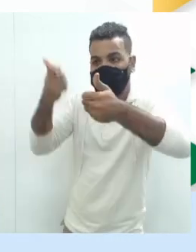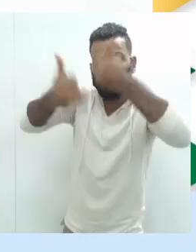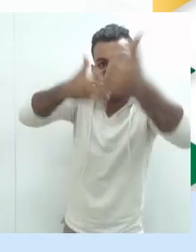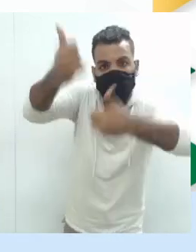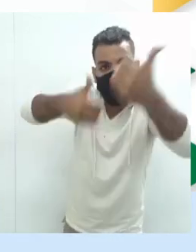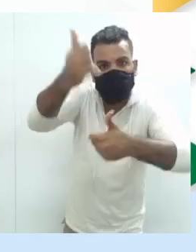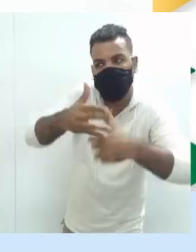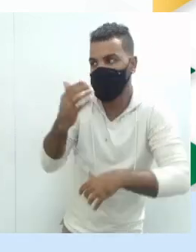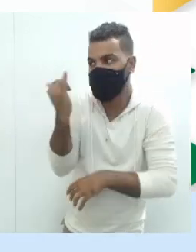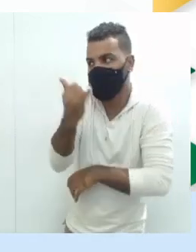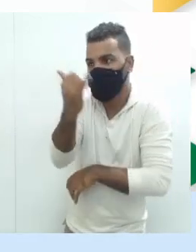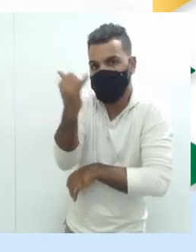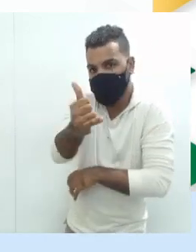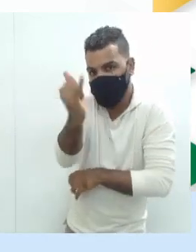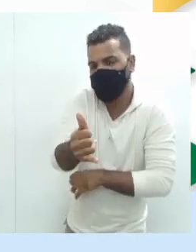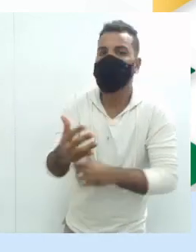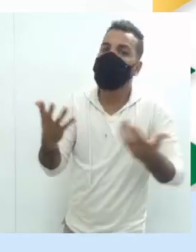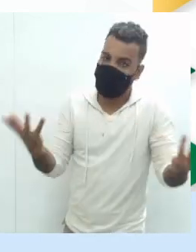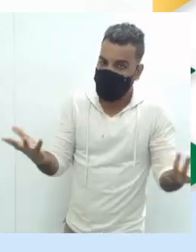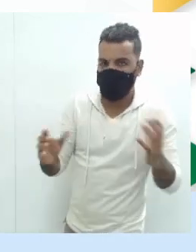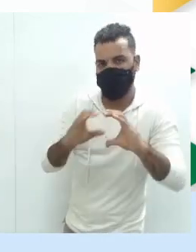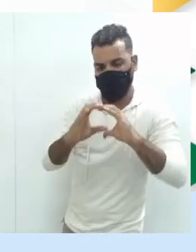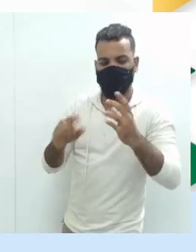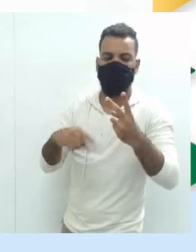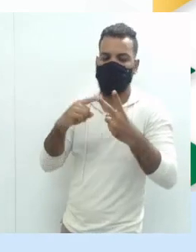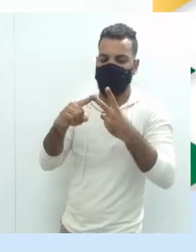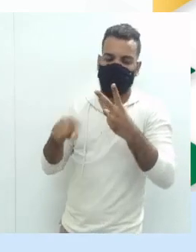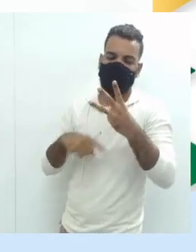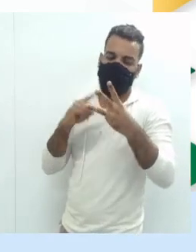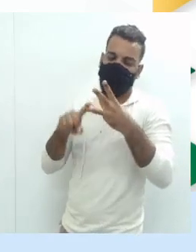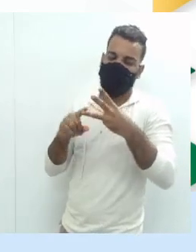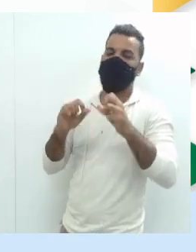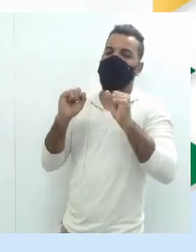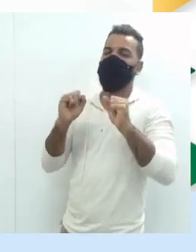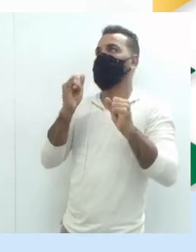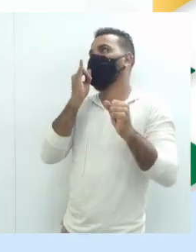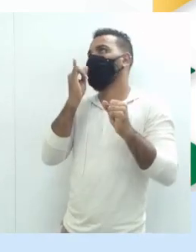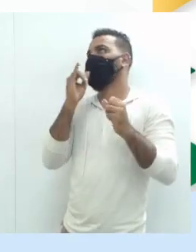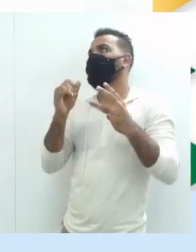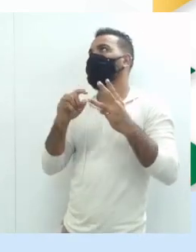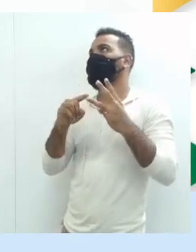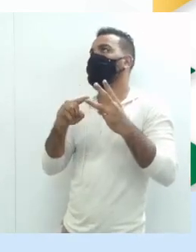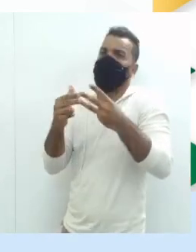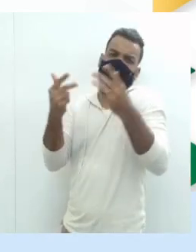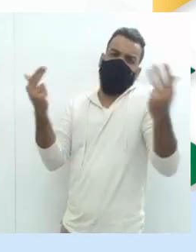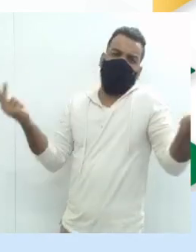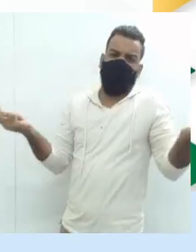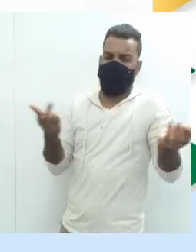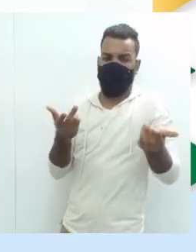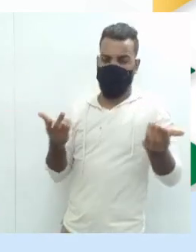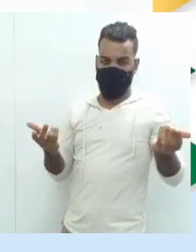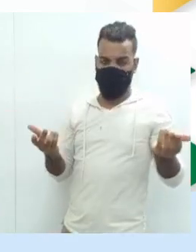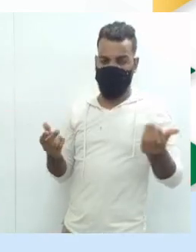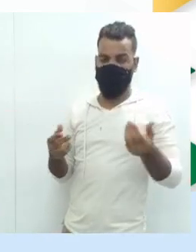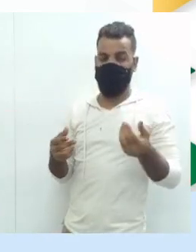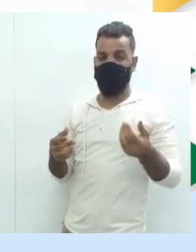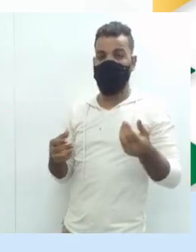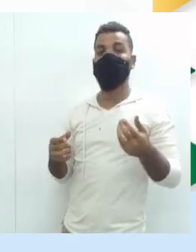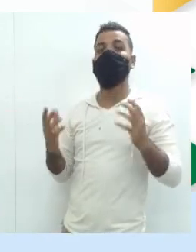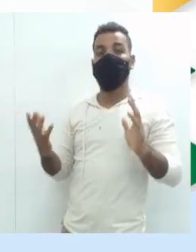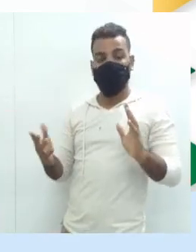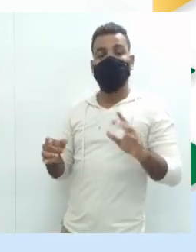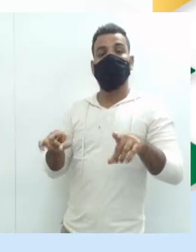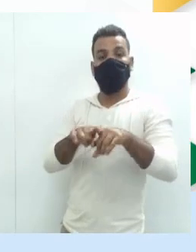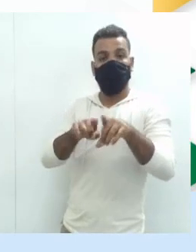alguma notícia que aconteceu agora há pouco. Eu posso me comunicar com você para diversas finalidades. E uma delas